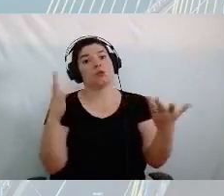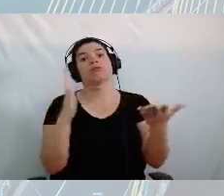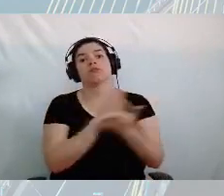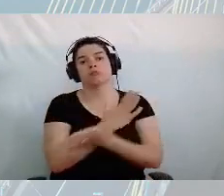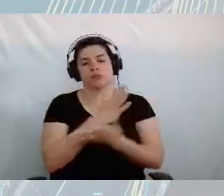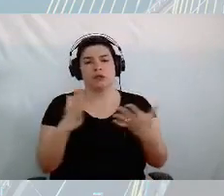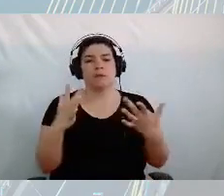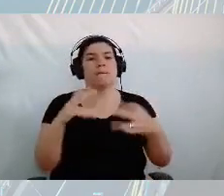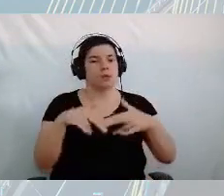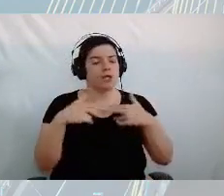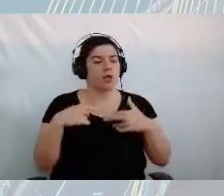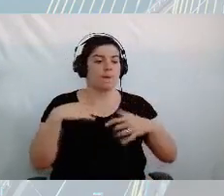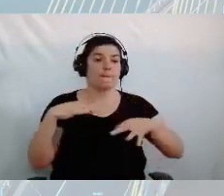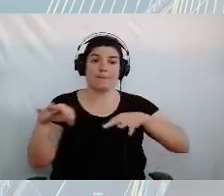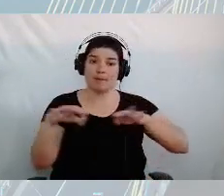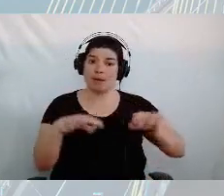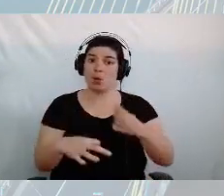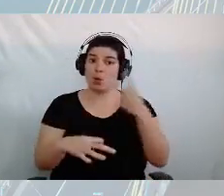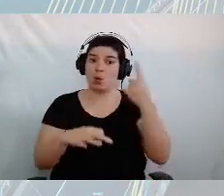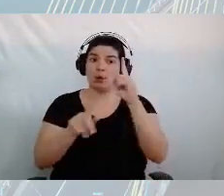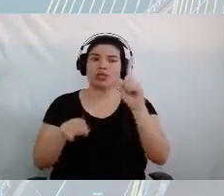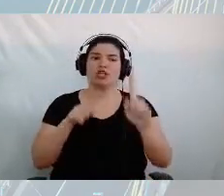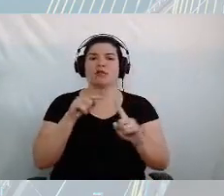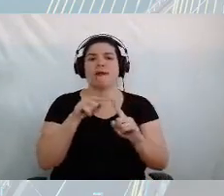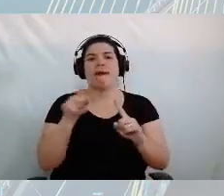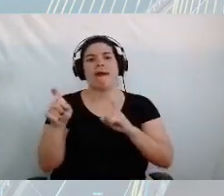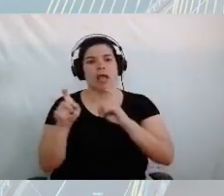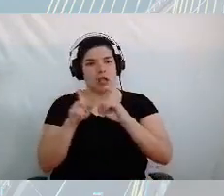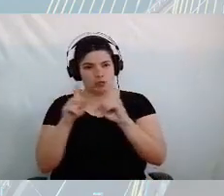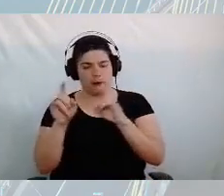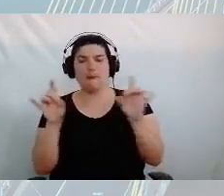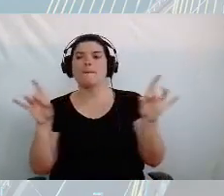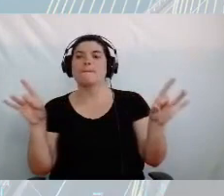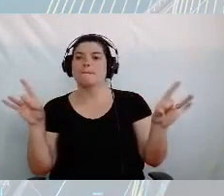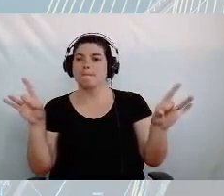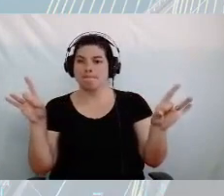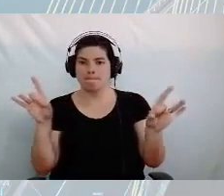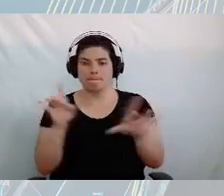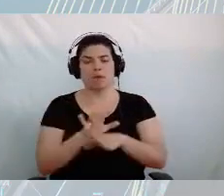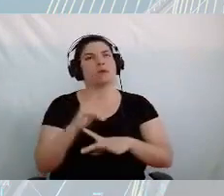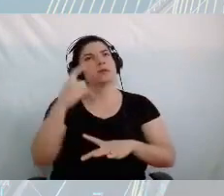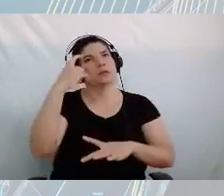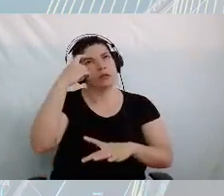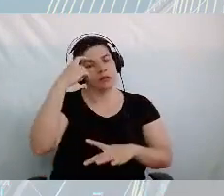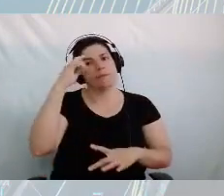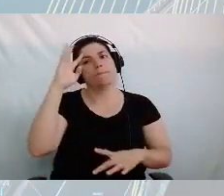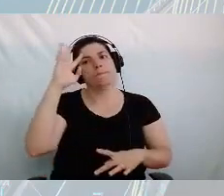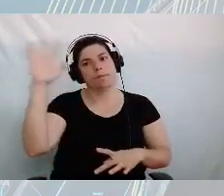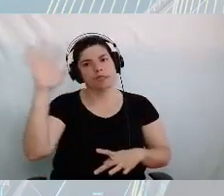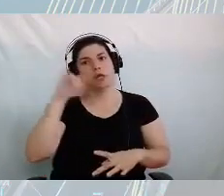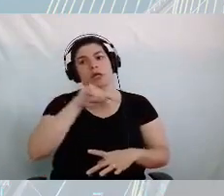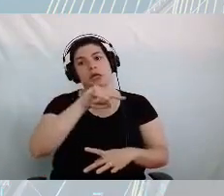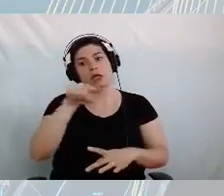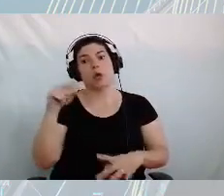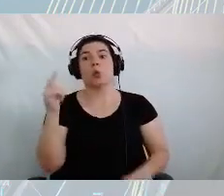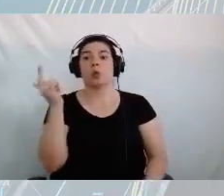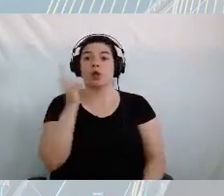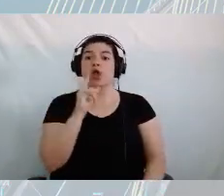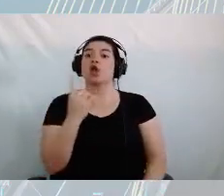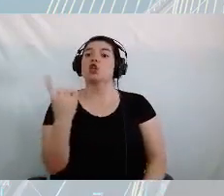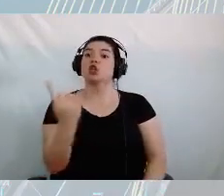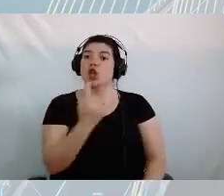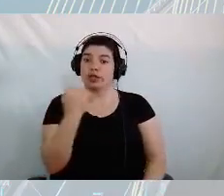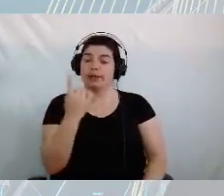com um único intuito. Sair dessa reunião com um formato de ideia para que eles sozinhos conseguissem construir o